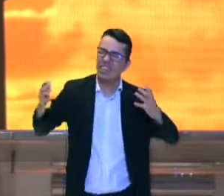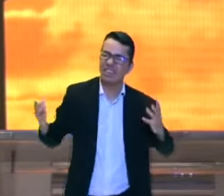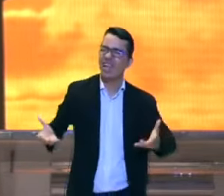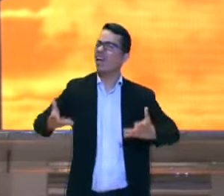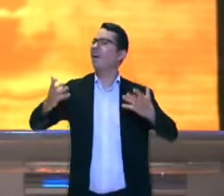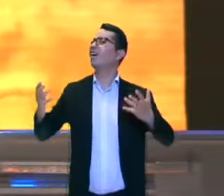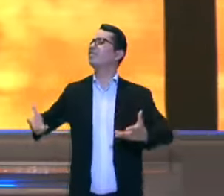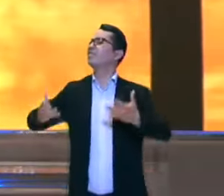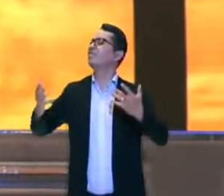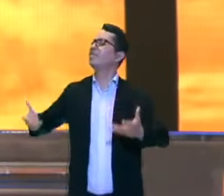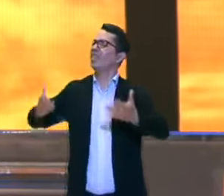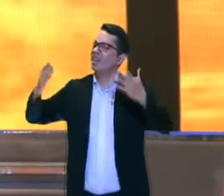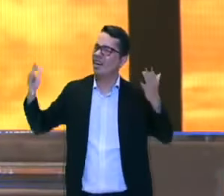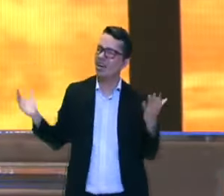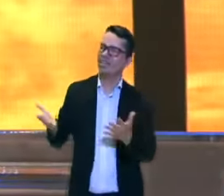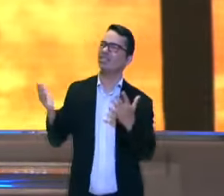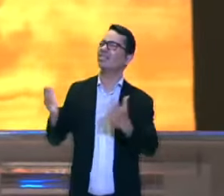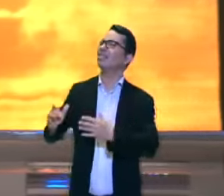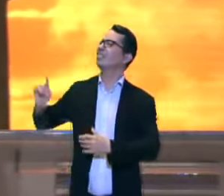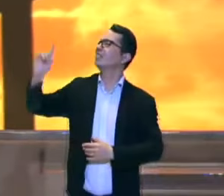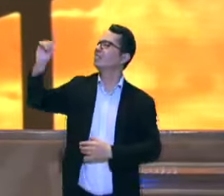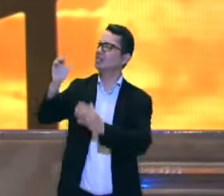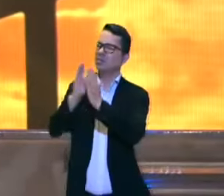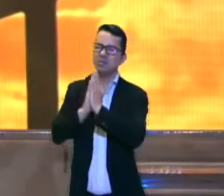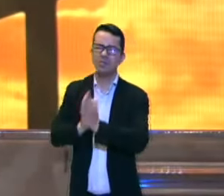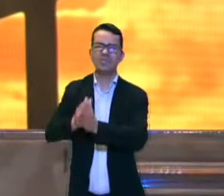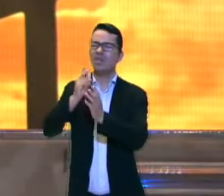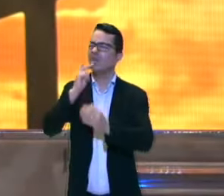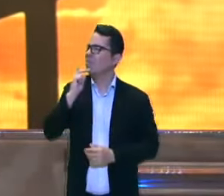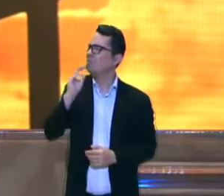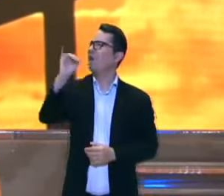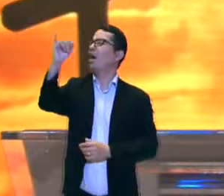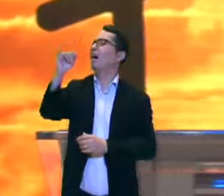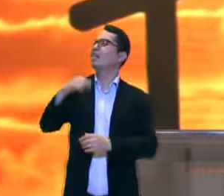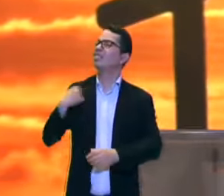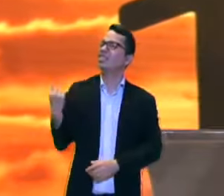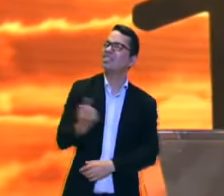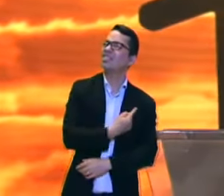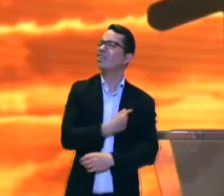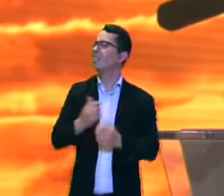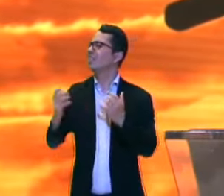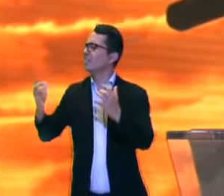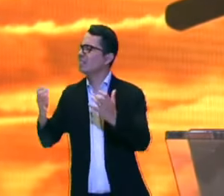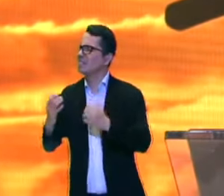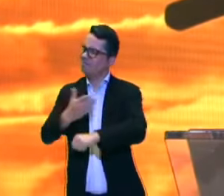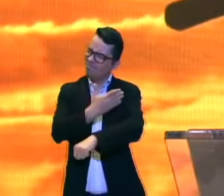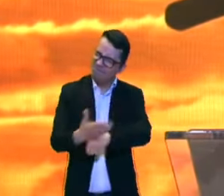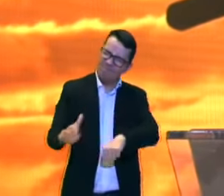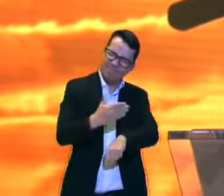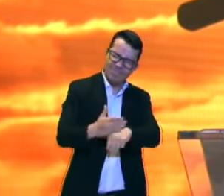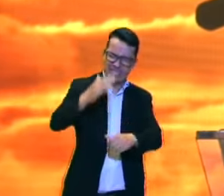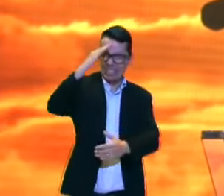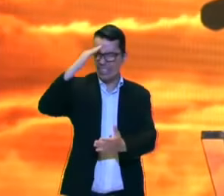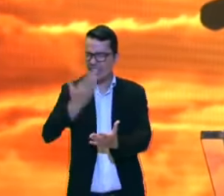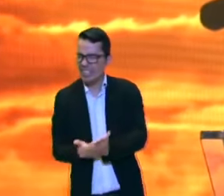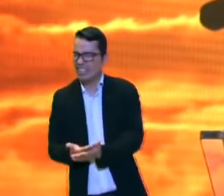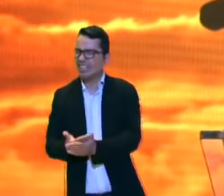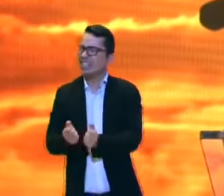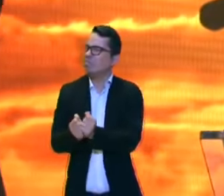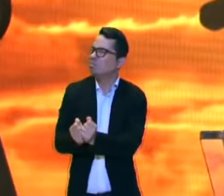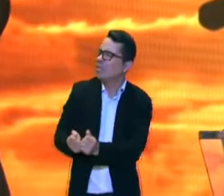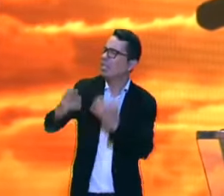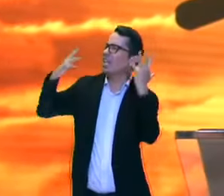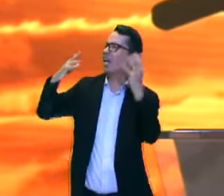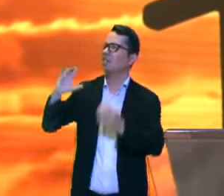paz. Pai, nos ajuda a exercitar a fé, e que a cura venha, que o milagre aconteça,